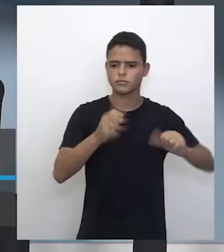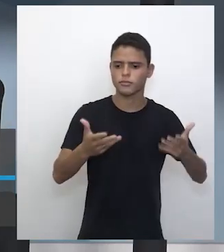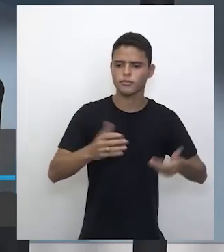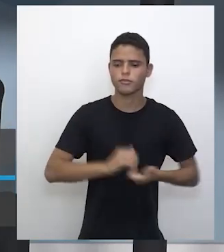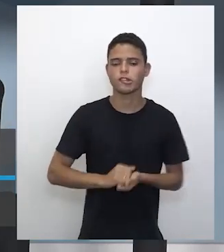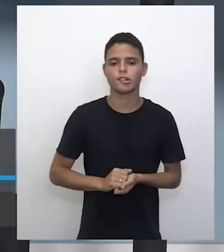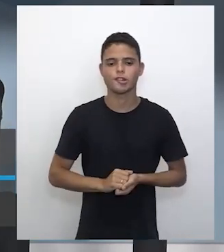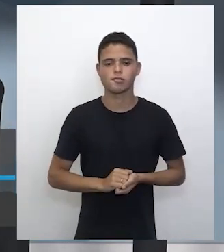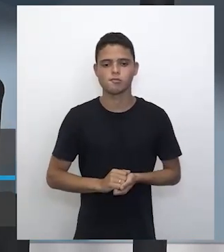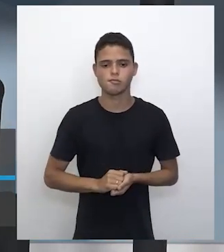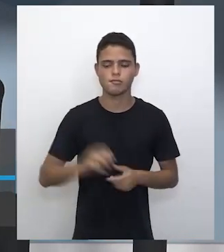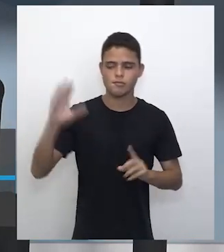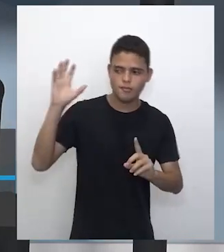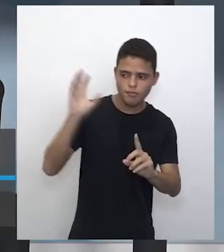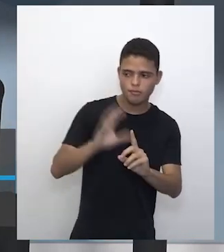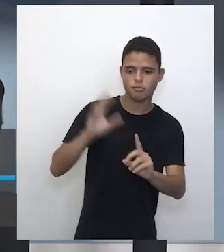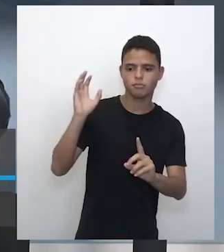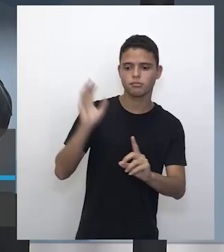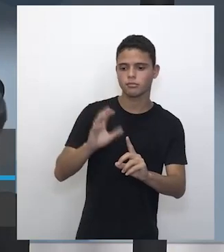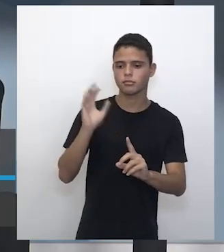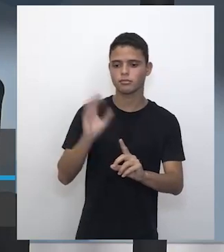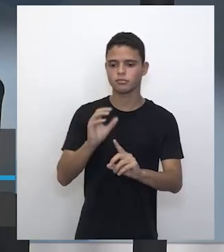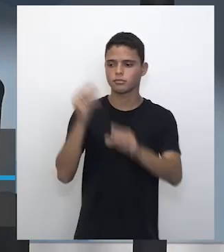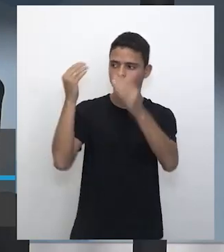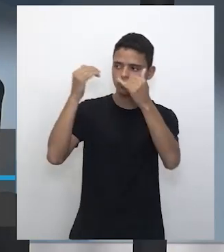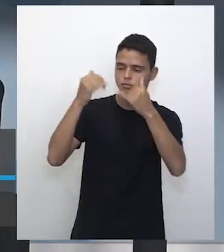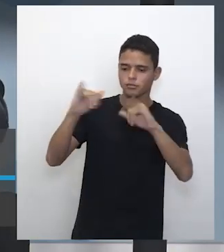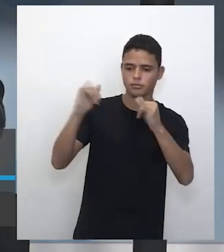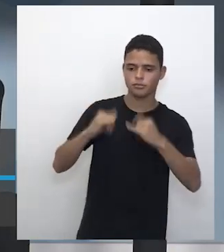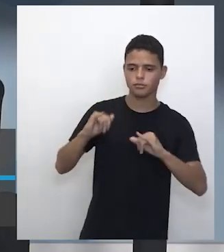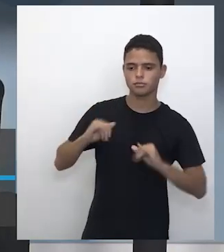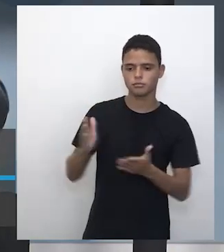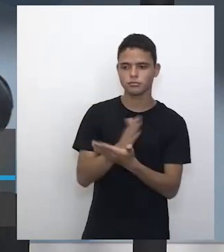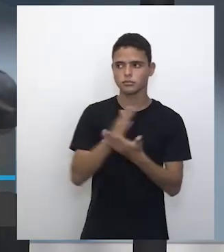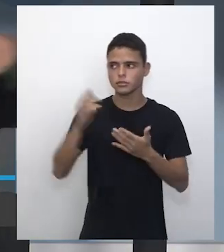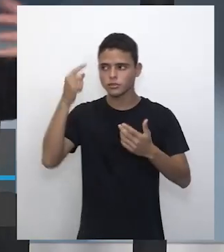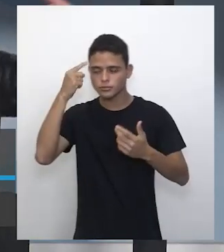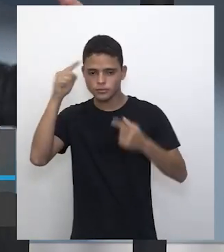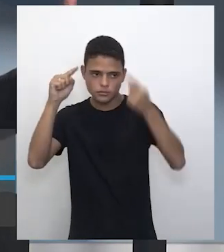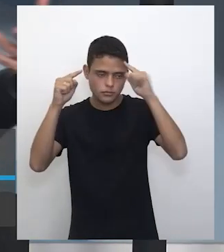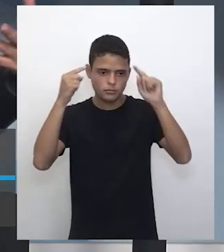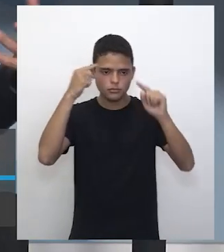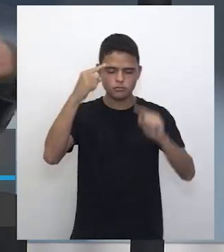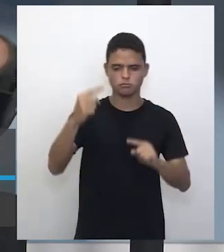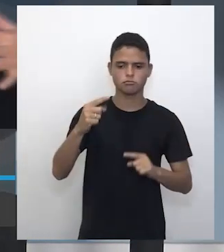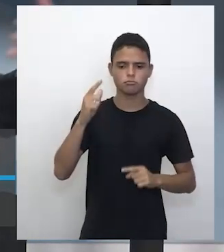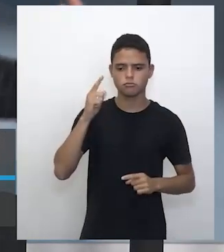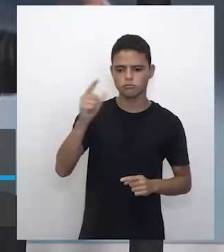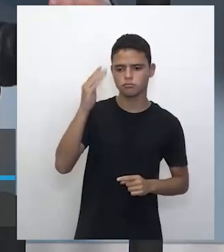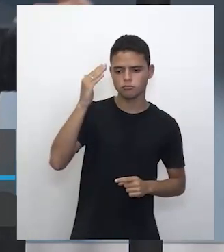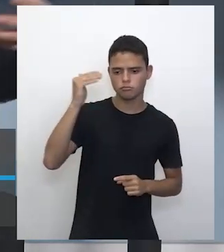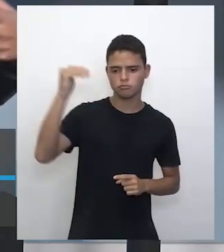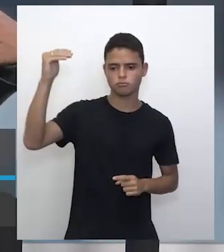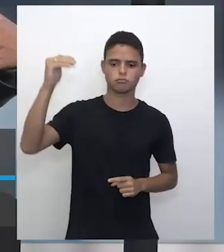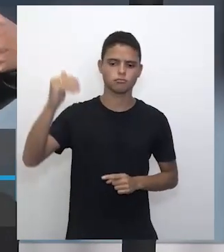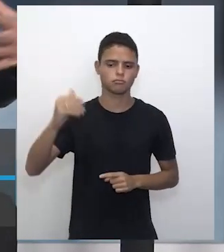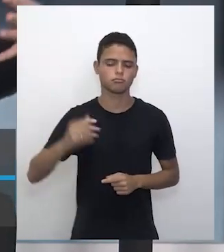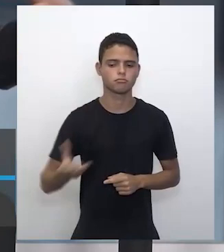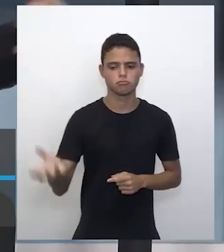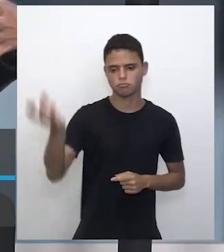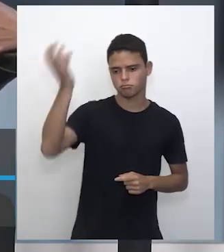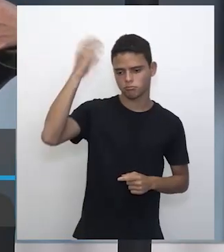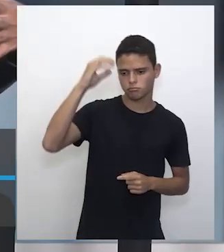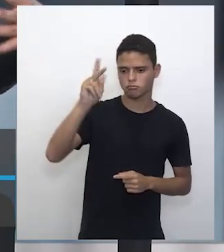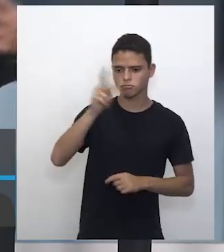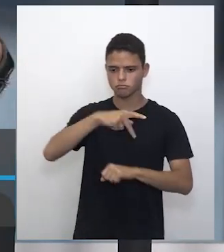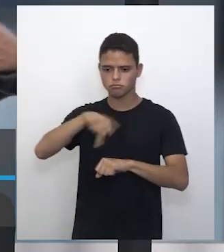e começa a ser um influenciador, divulgar ideias e ganha ali, podia ser o embaixador de um país, se um